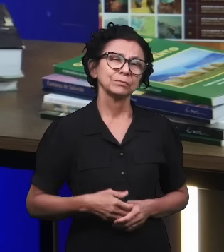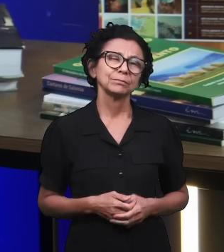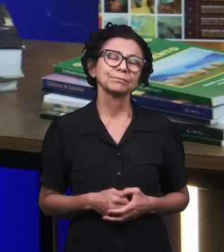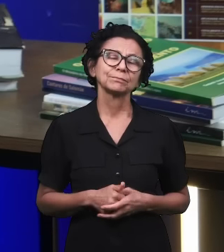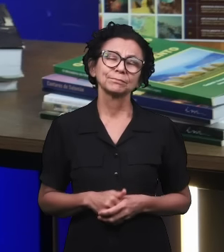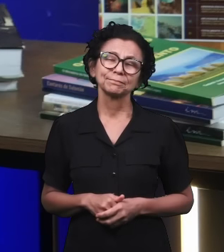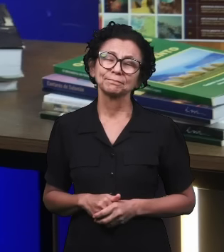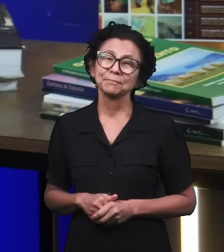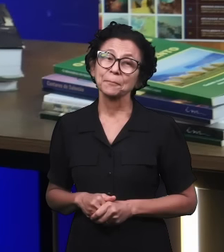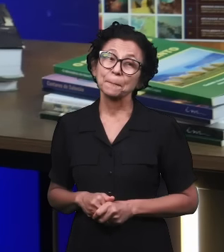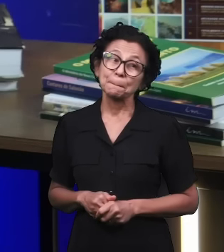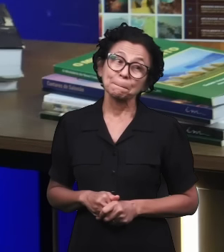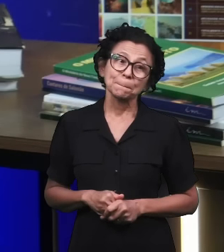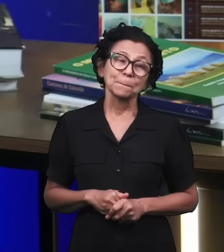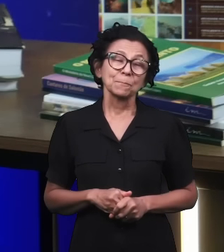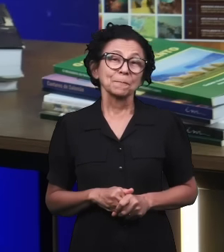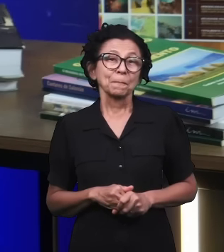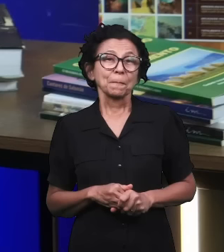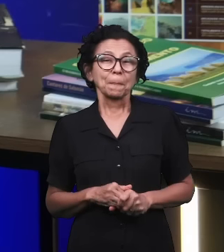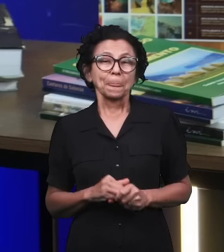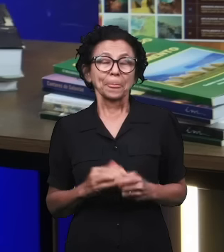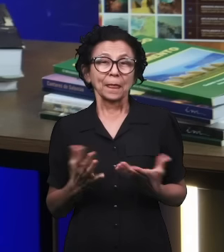assim, no fundo do poço,